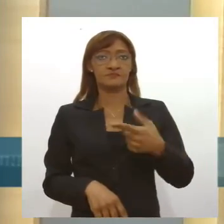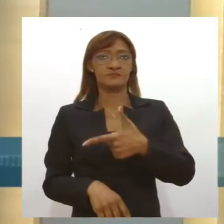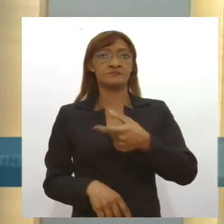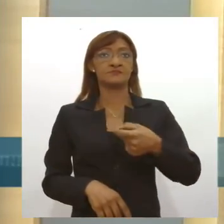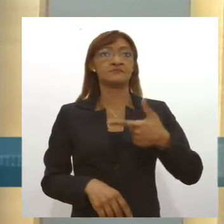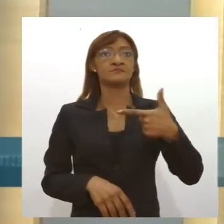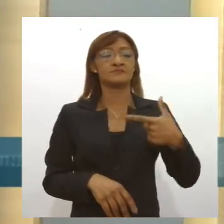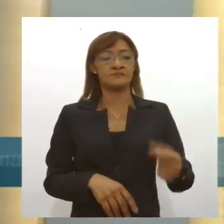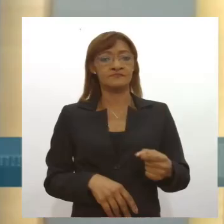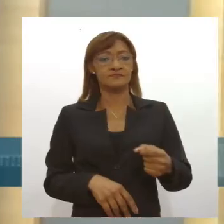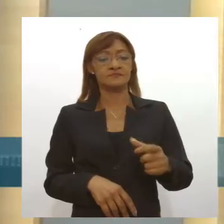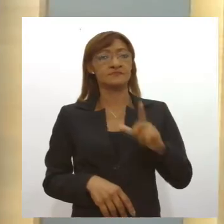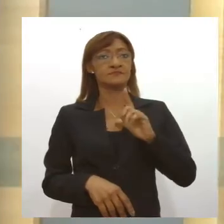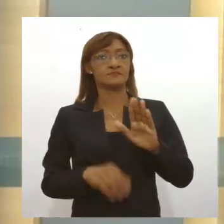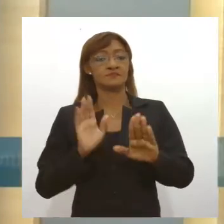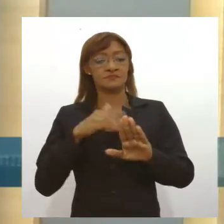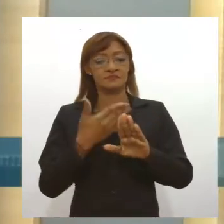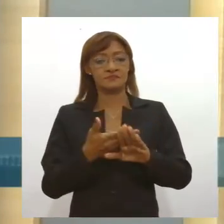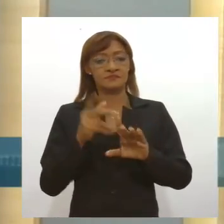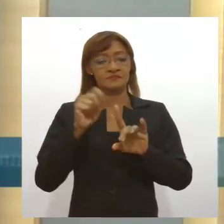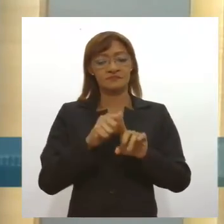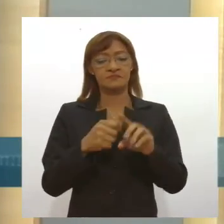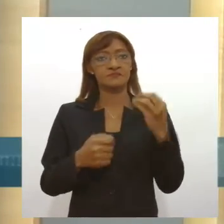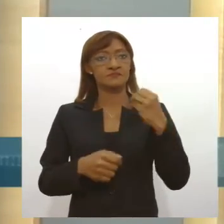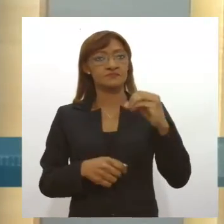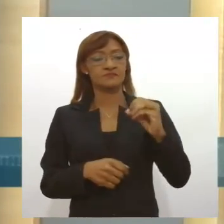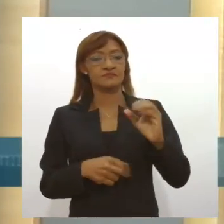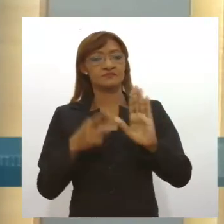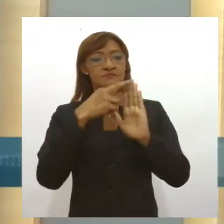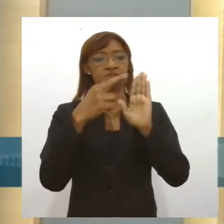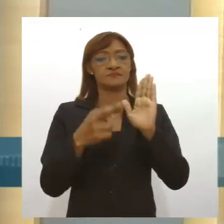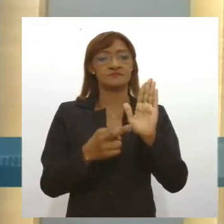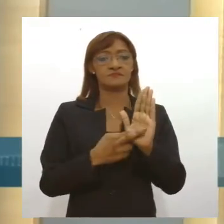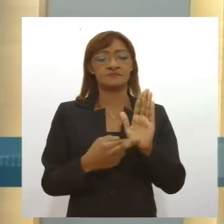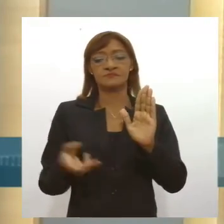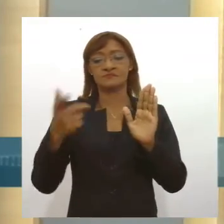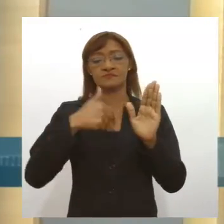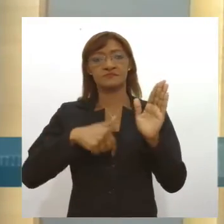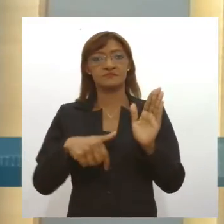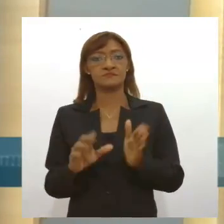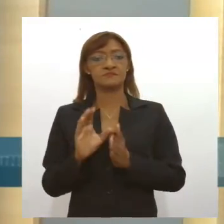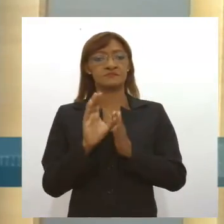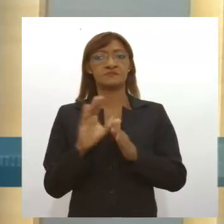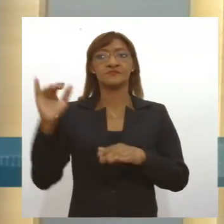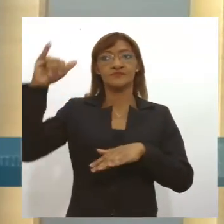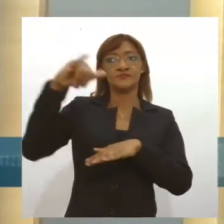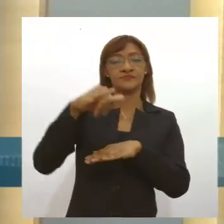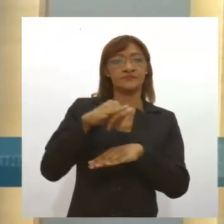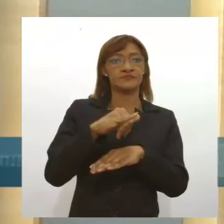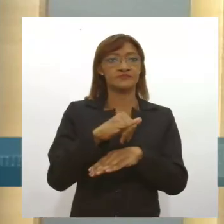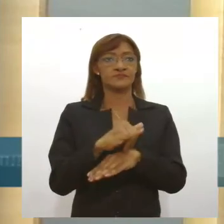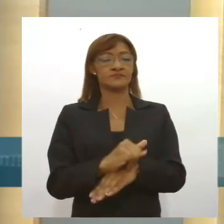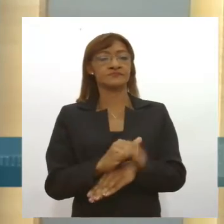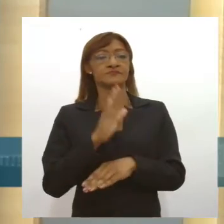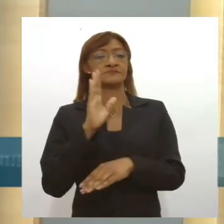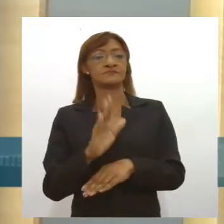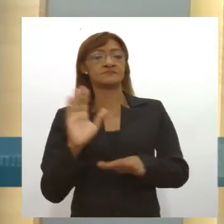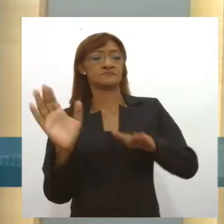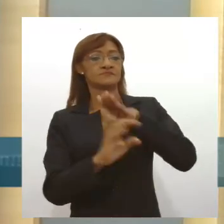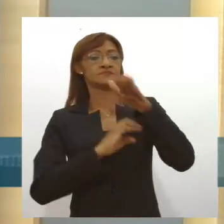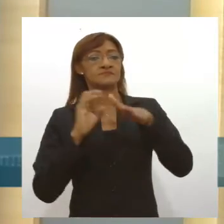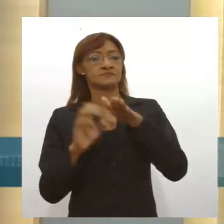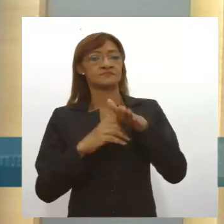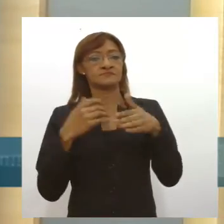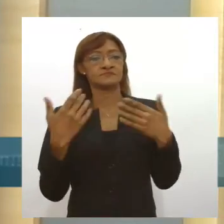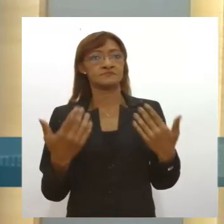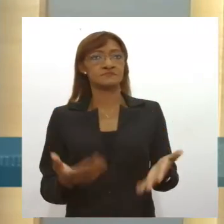que prorroga até outubro deste ano as regras para o reembolso de voos cancelados pelas empresas aéreas para os